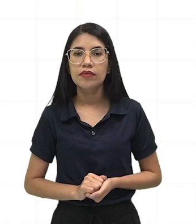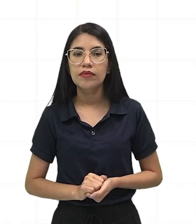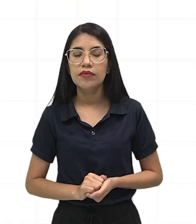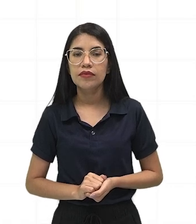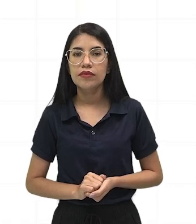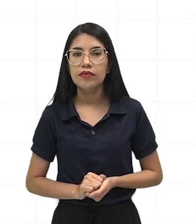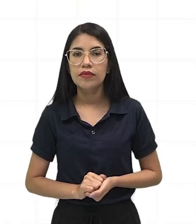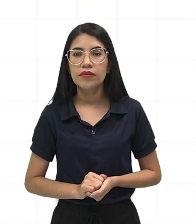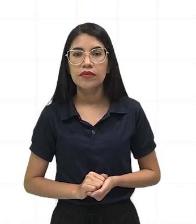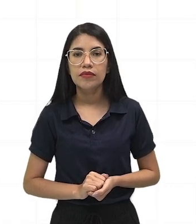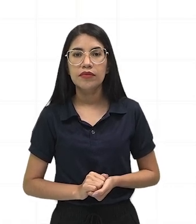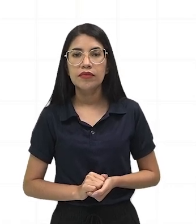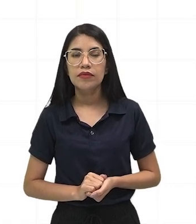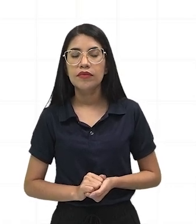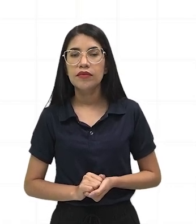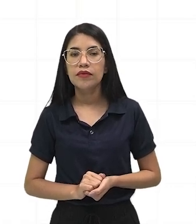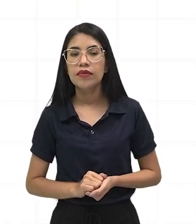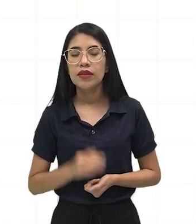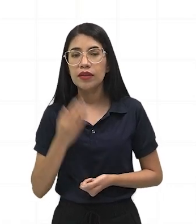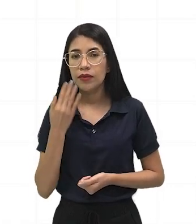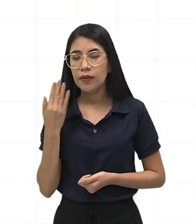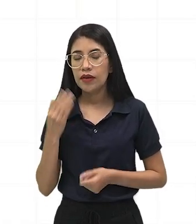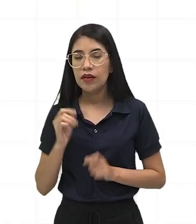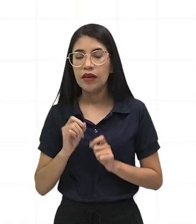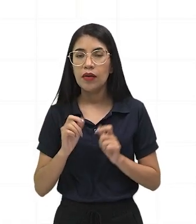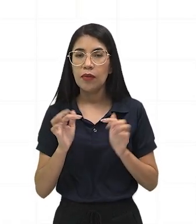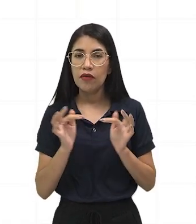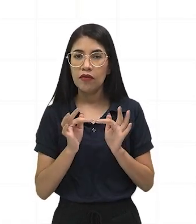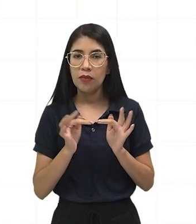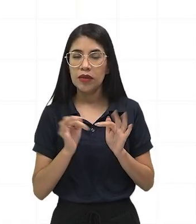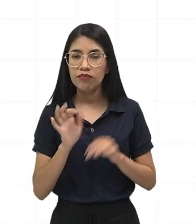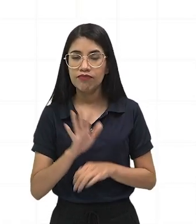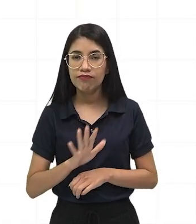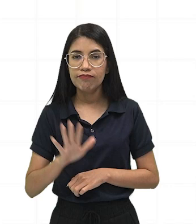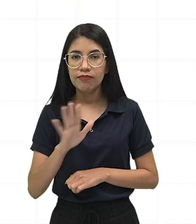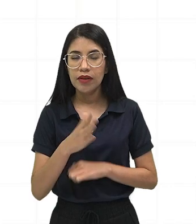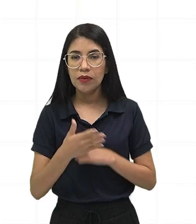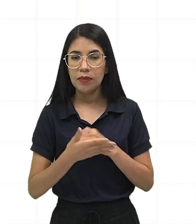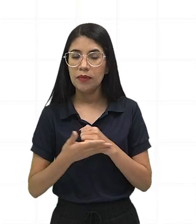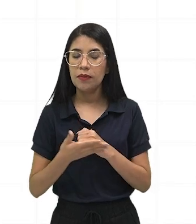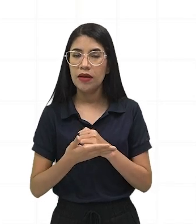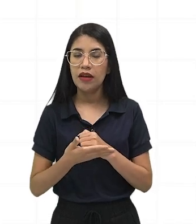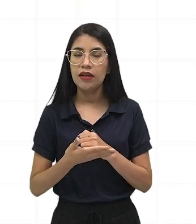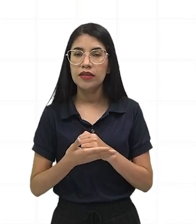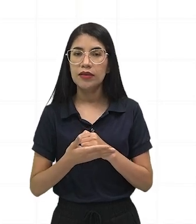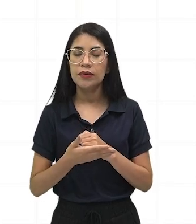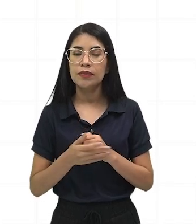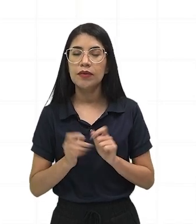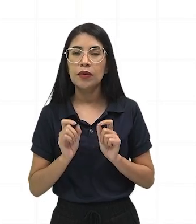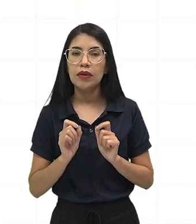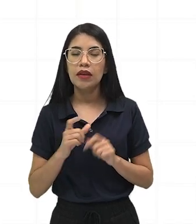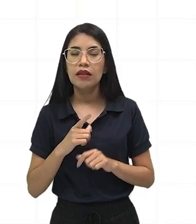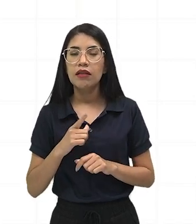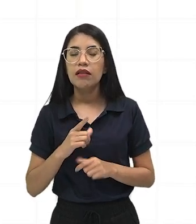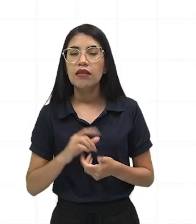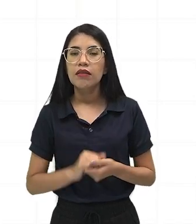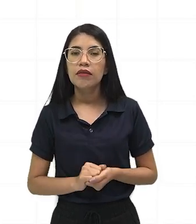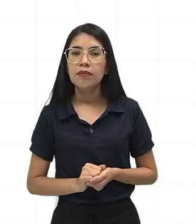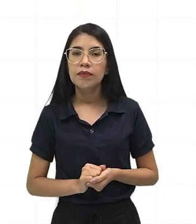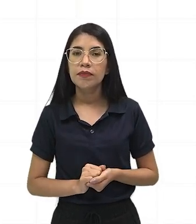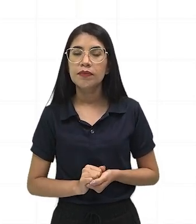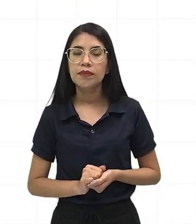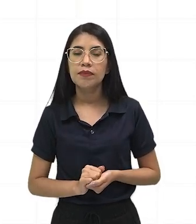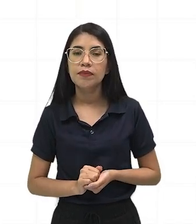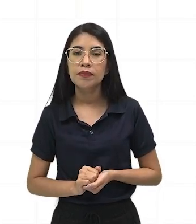temos aqui, nós vimos uma forma genérica, né? Onde agora nós